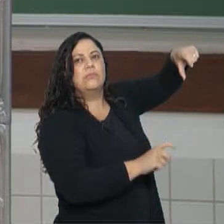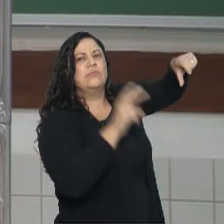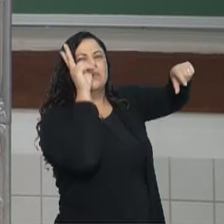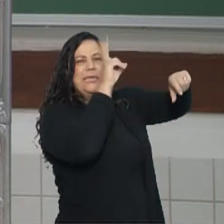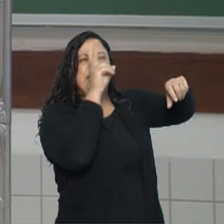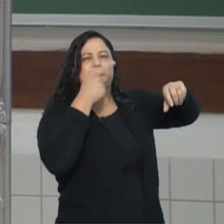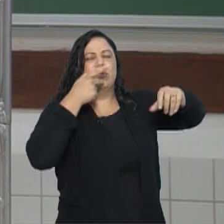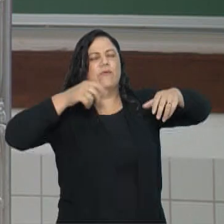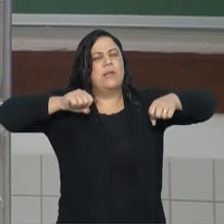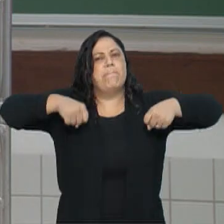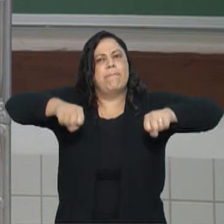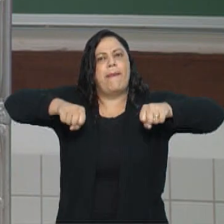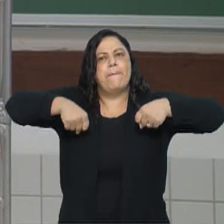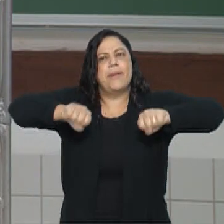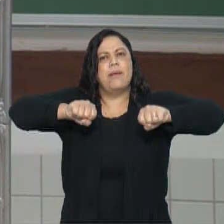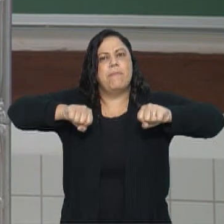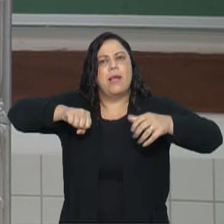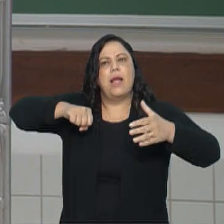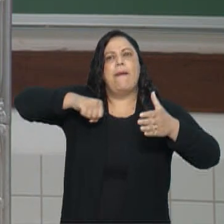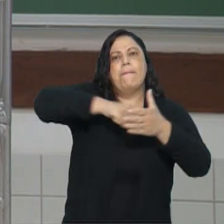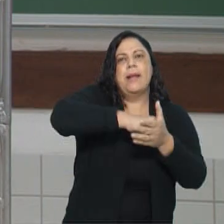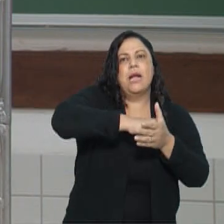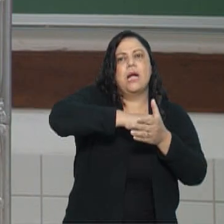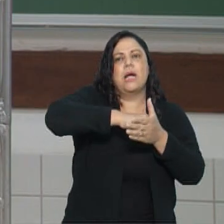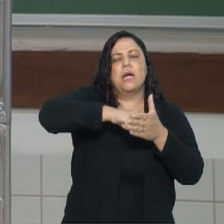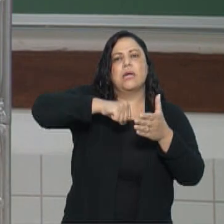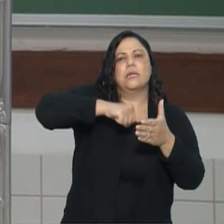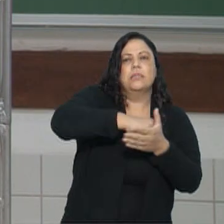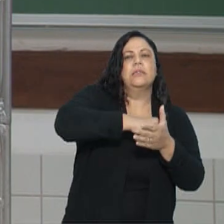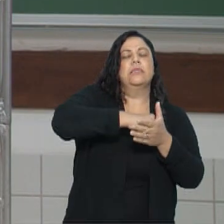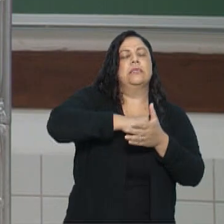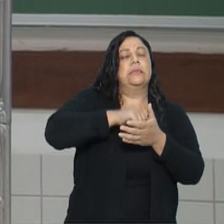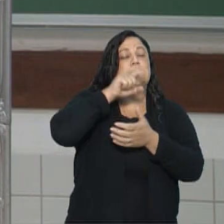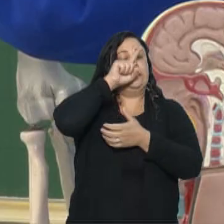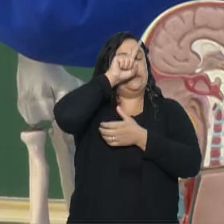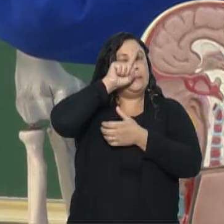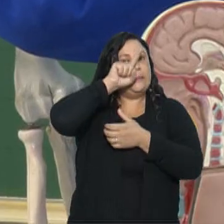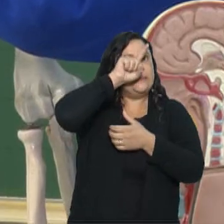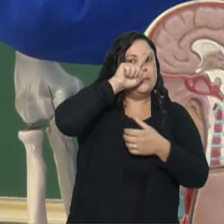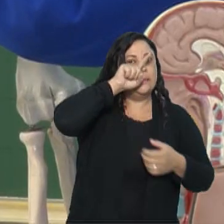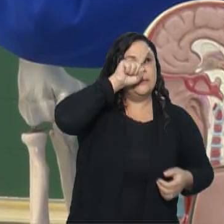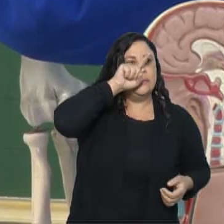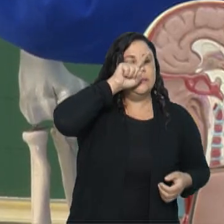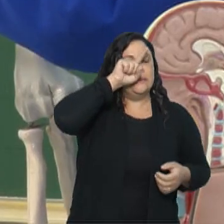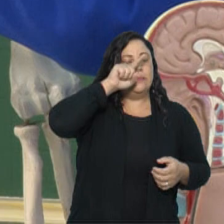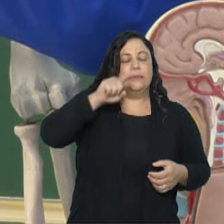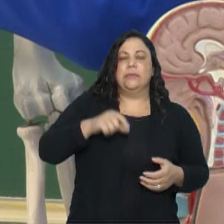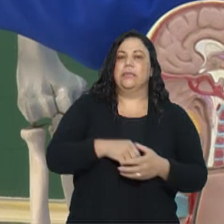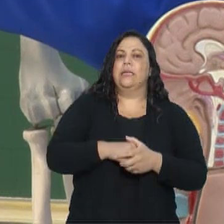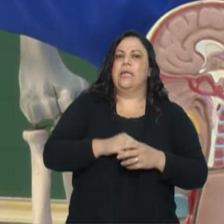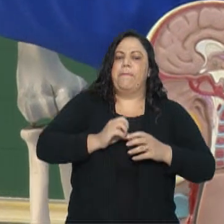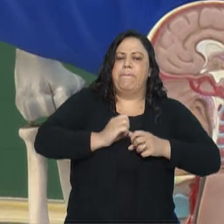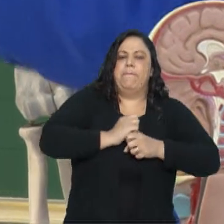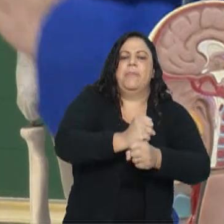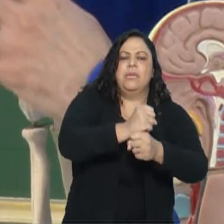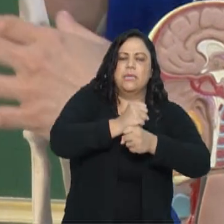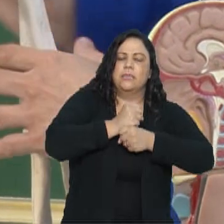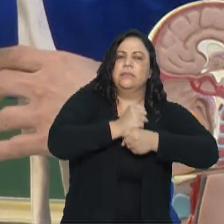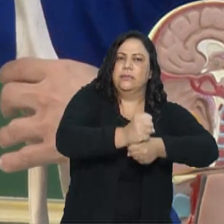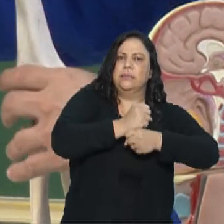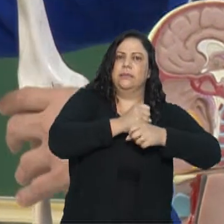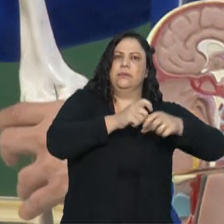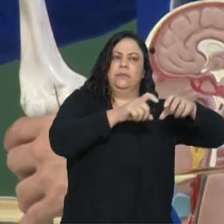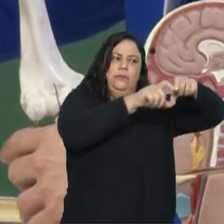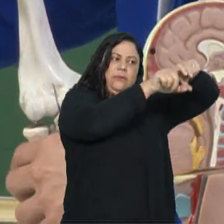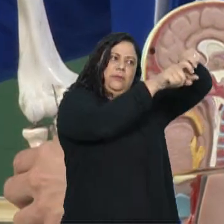moto, qualquer batida no acidente e, por exemplo, danificando, pressionando a medula aqui dentro, eu